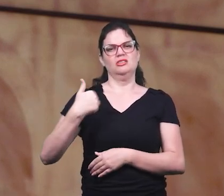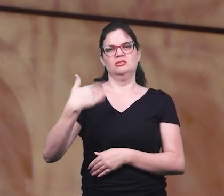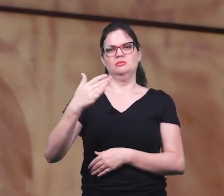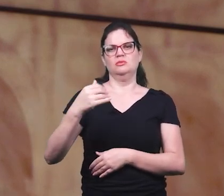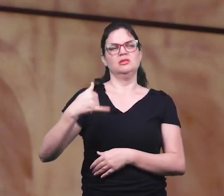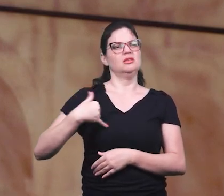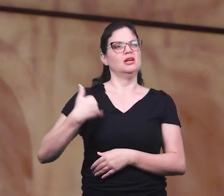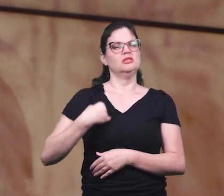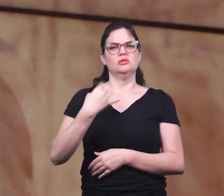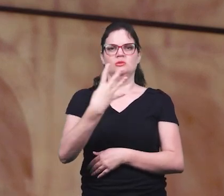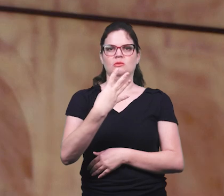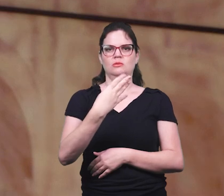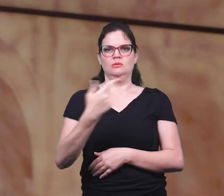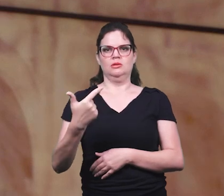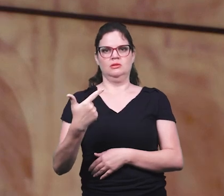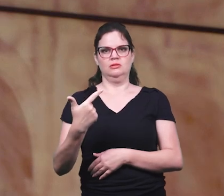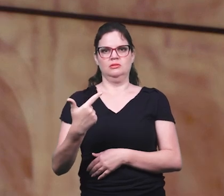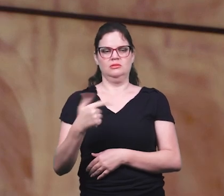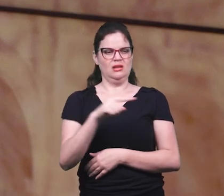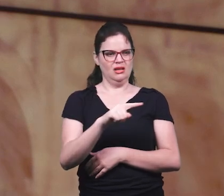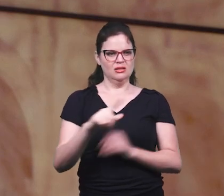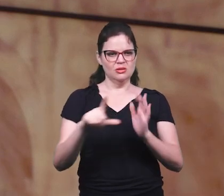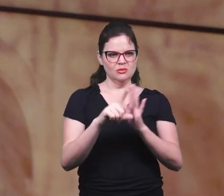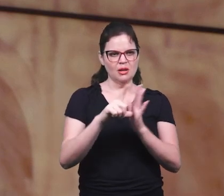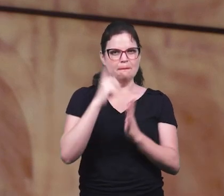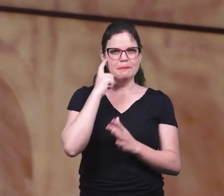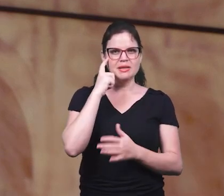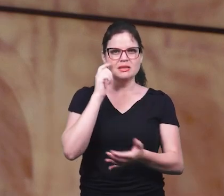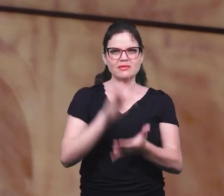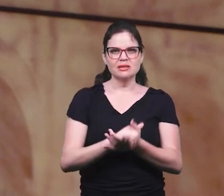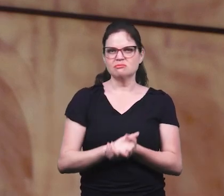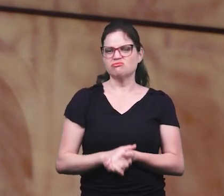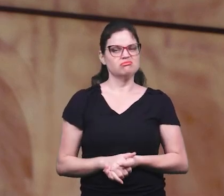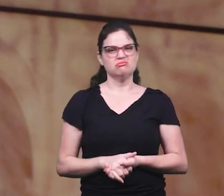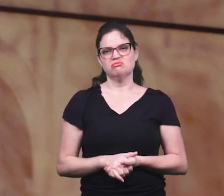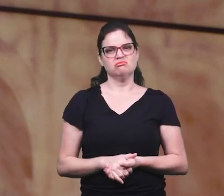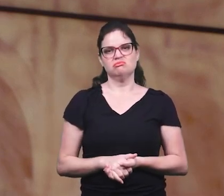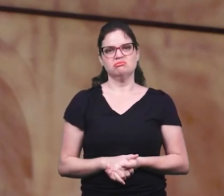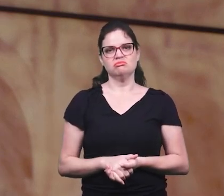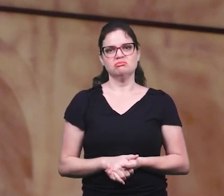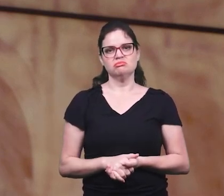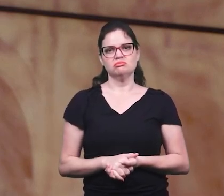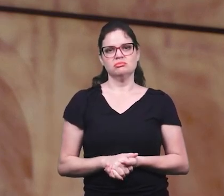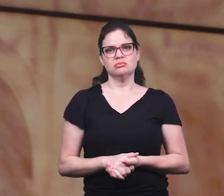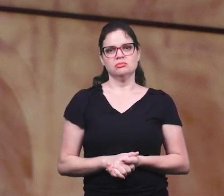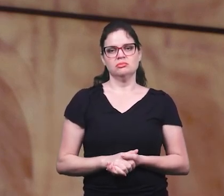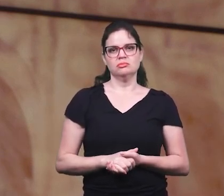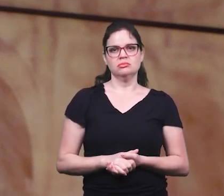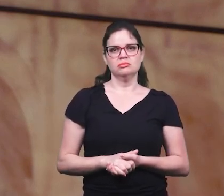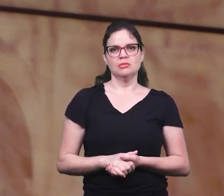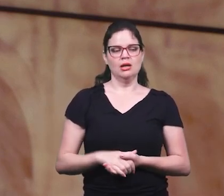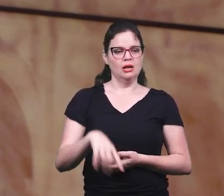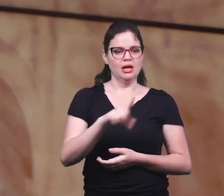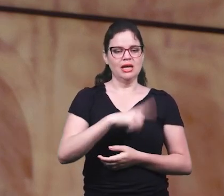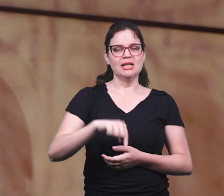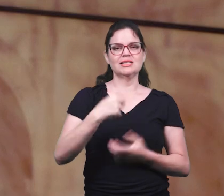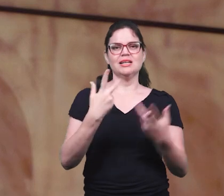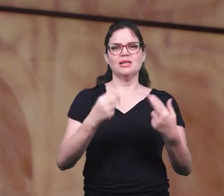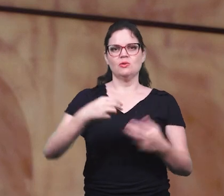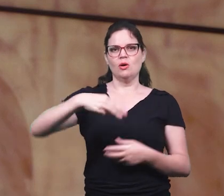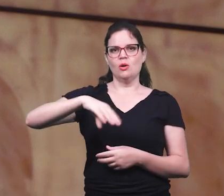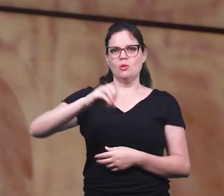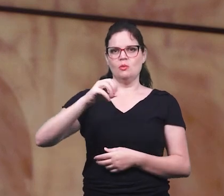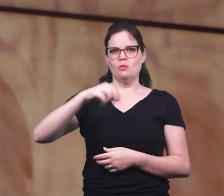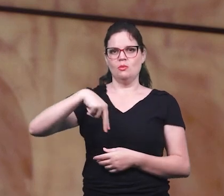aos 42 anos de idade, né? Ele nem pensava em casamento, né? Porque eles tinham o seguinte, o Lutero... Eles eram monges, né?